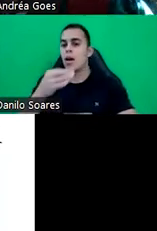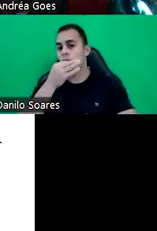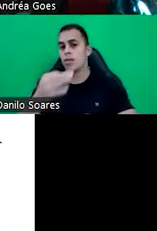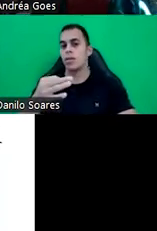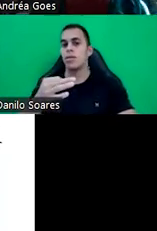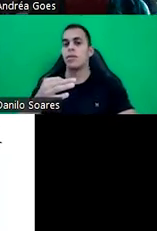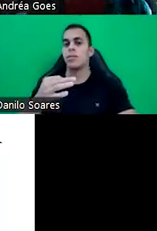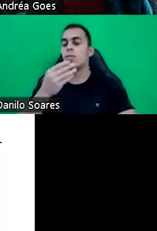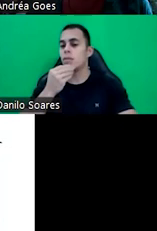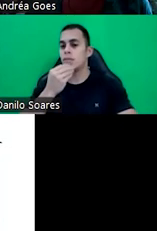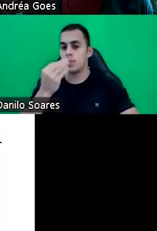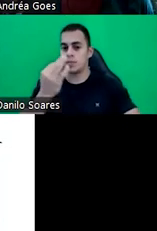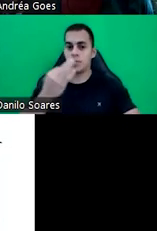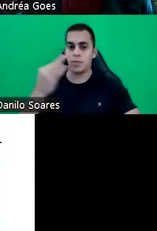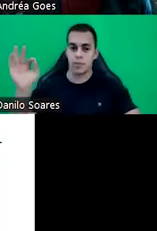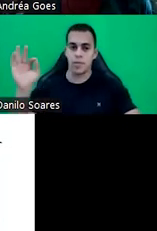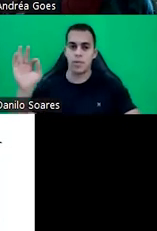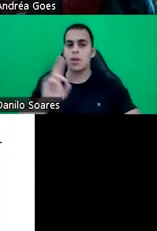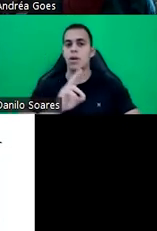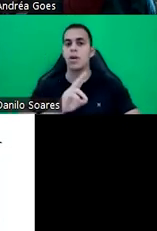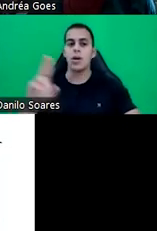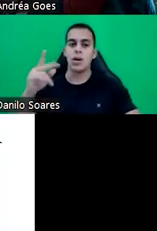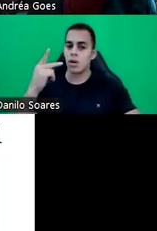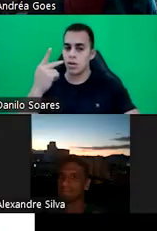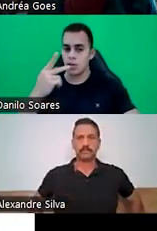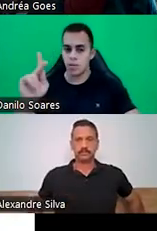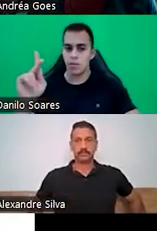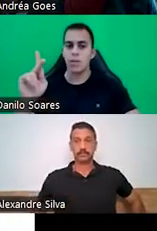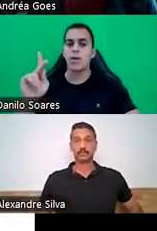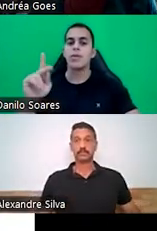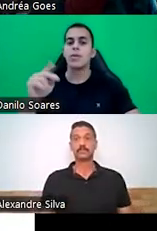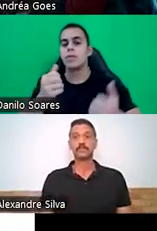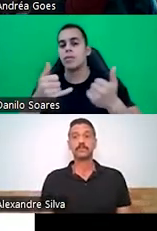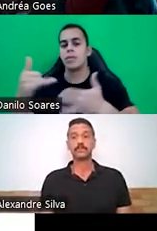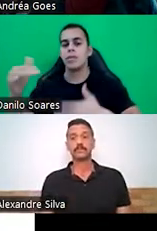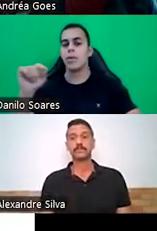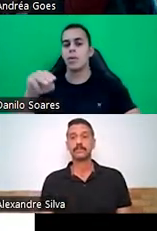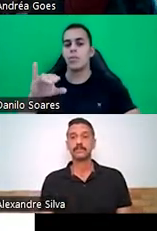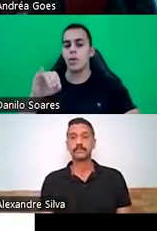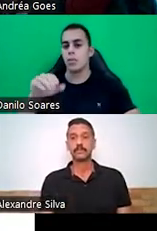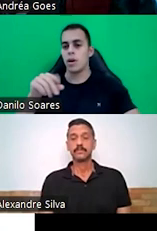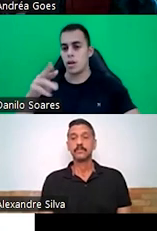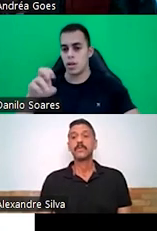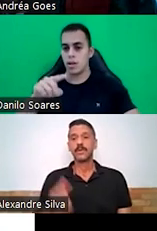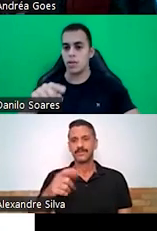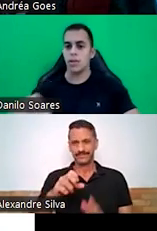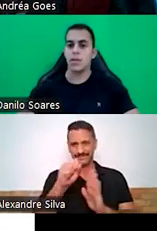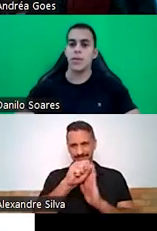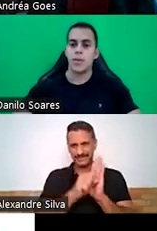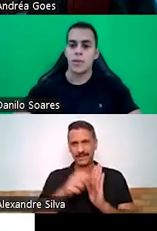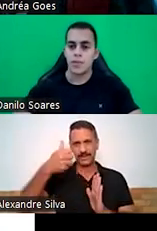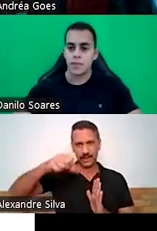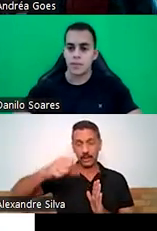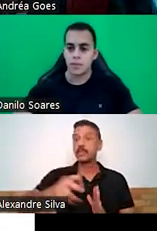um francês, Neil Mandre, e ele diz que ele não conhece nessa literatura do século XIX, ele diz que ele